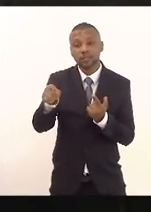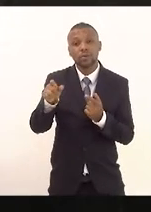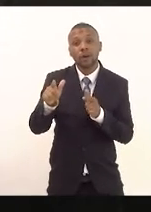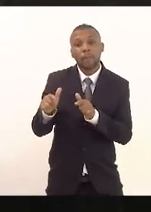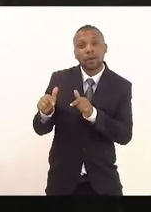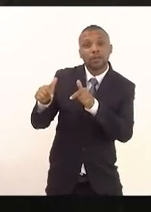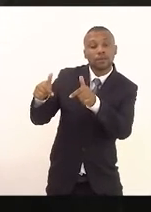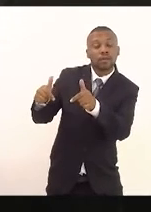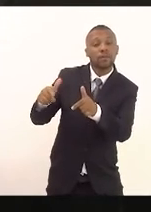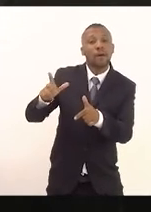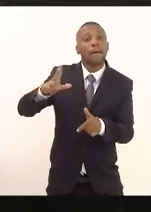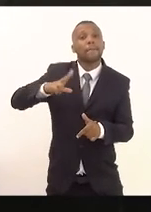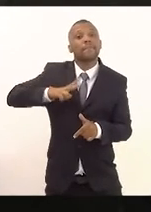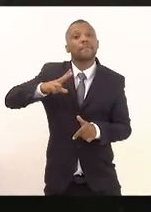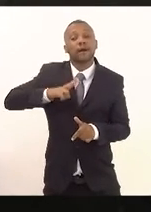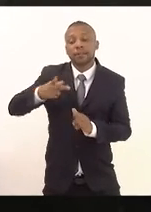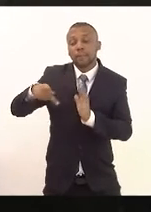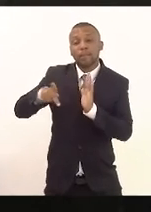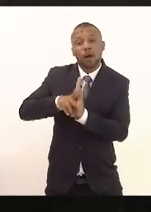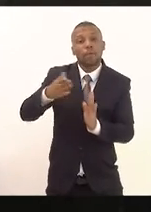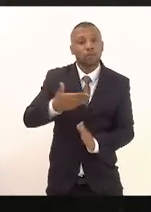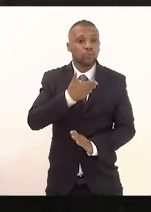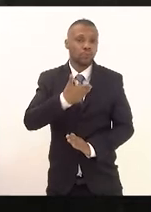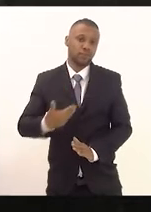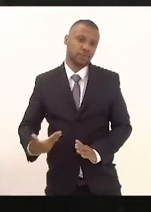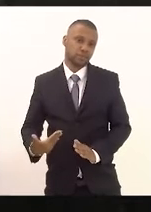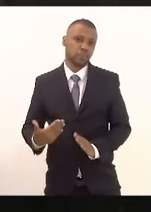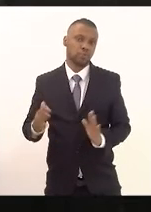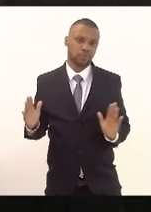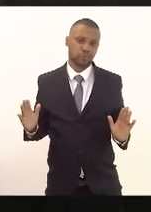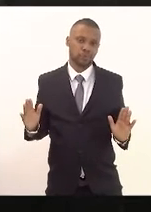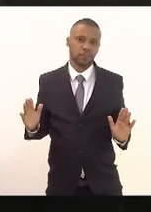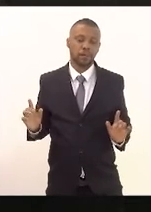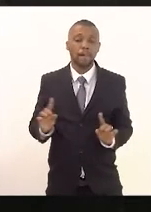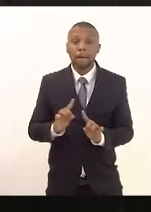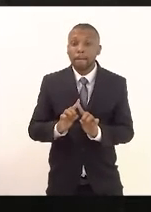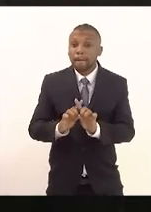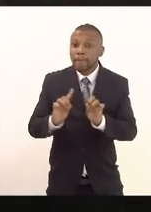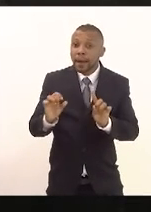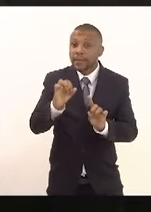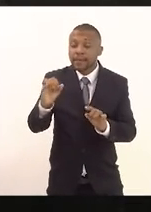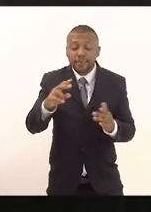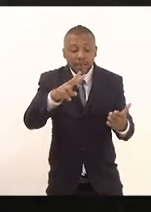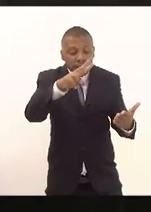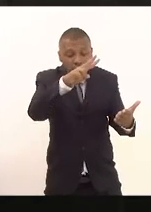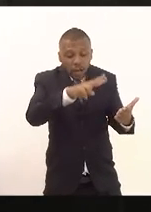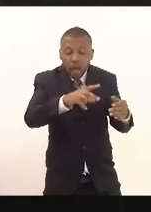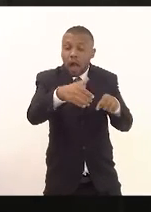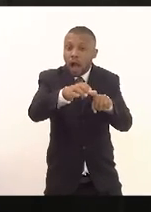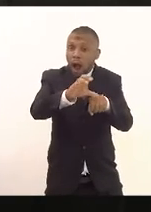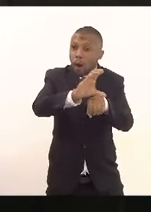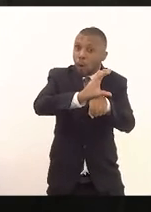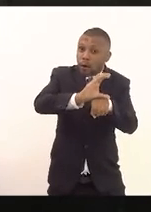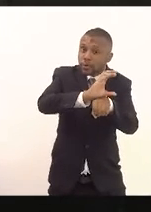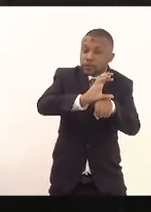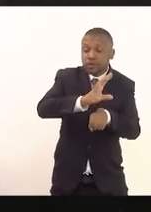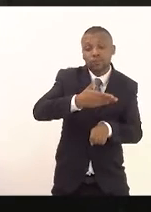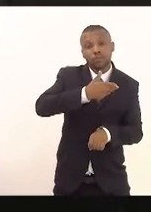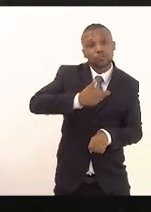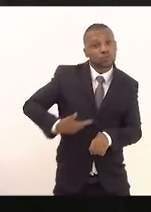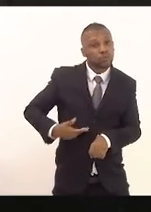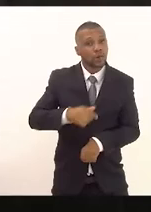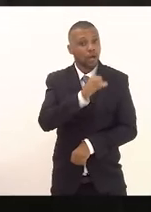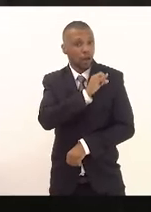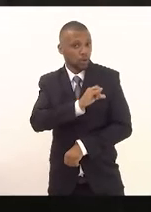privativa do governador do Estado chow-chow for a constituição do Estado ao chuchu